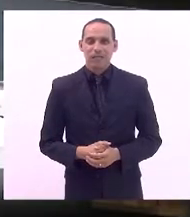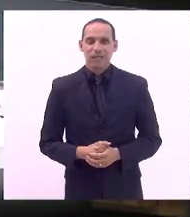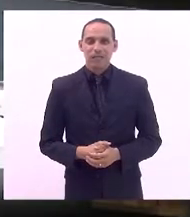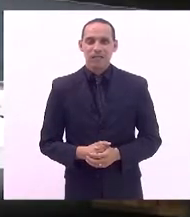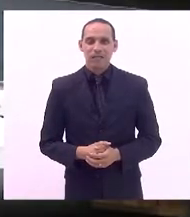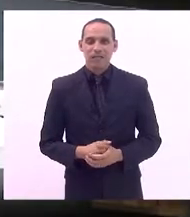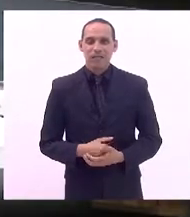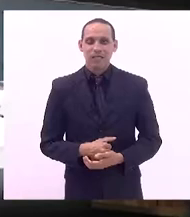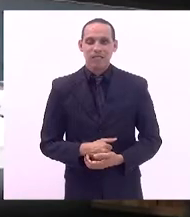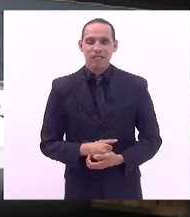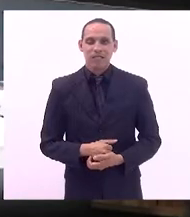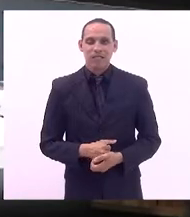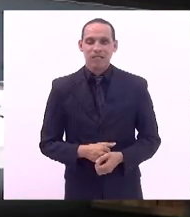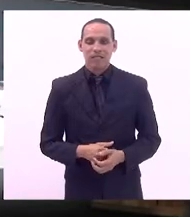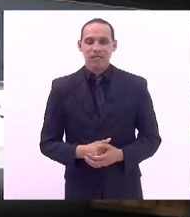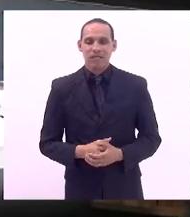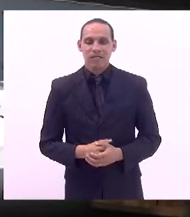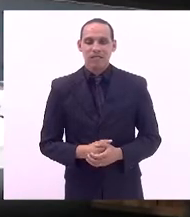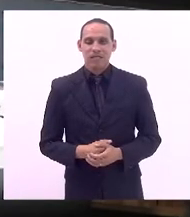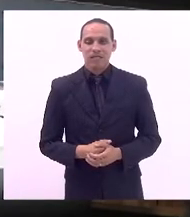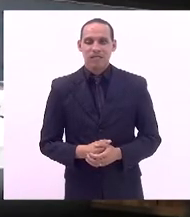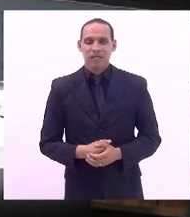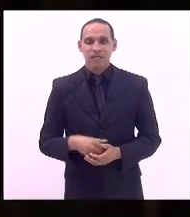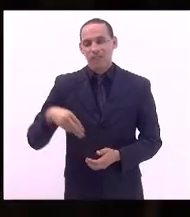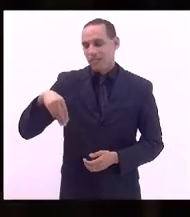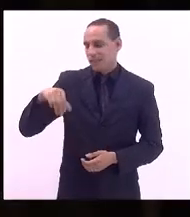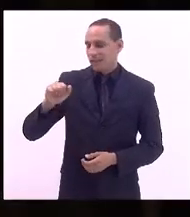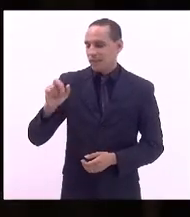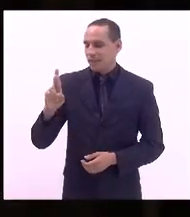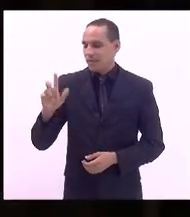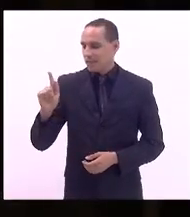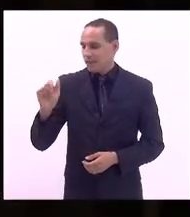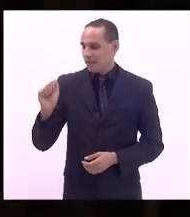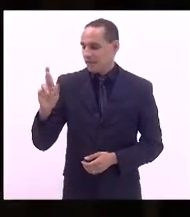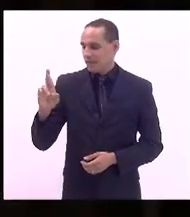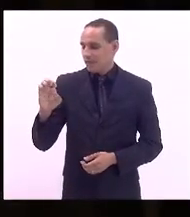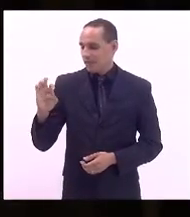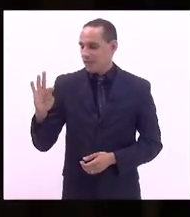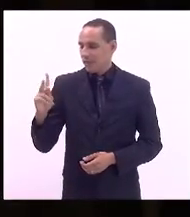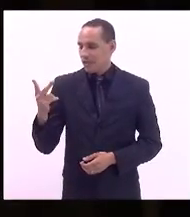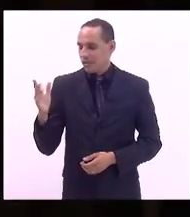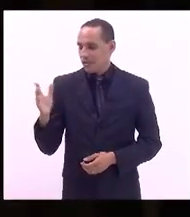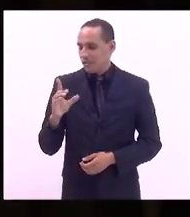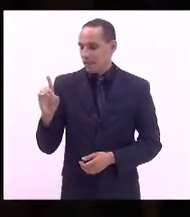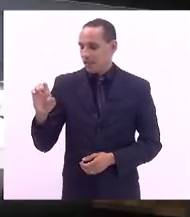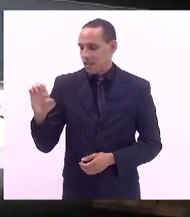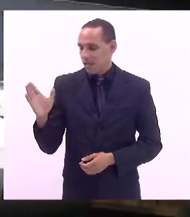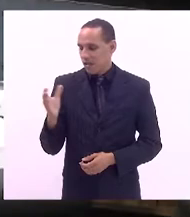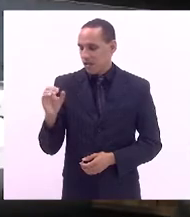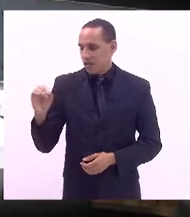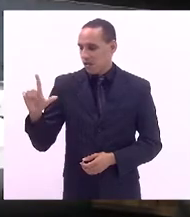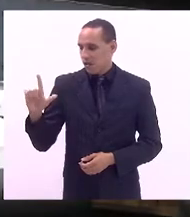ir à loja Oi Margarete de Oliveira de Jesus